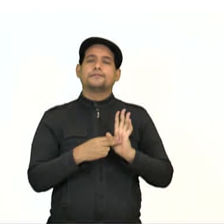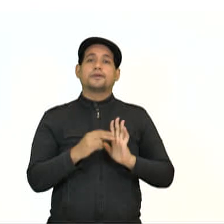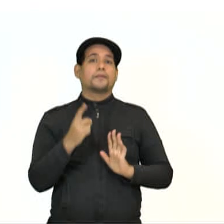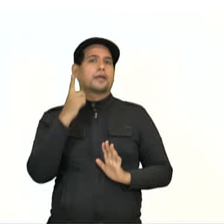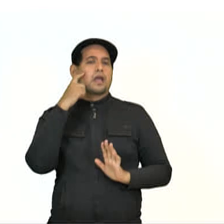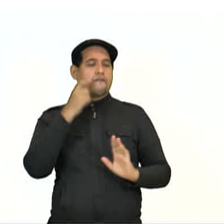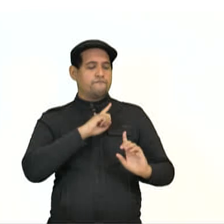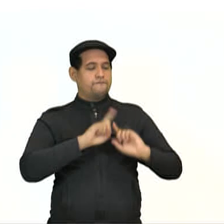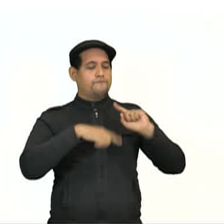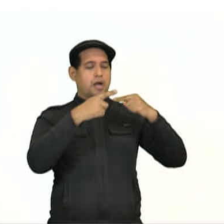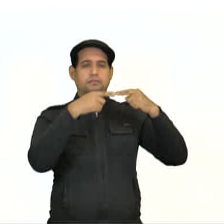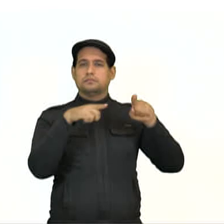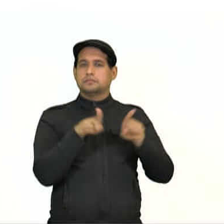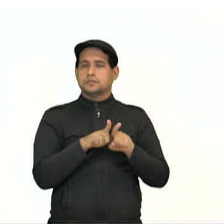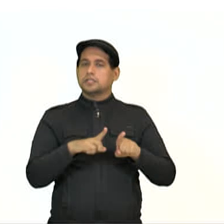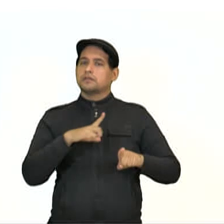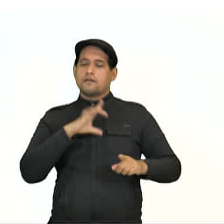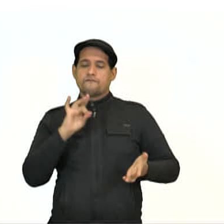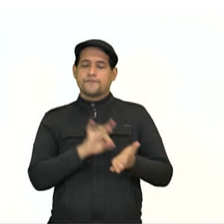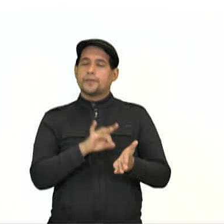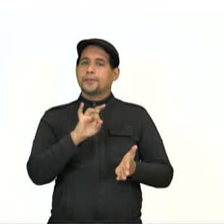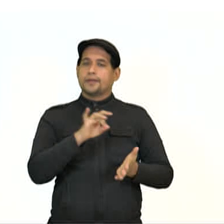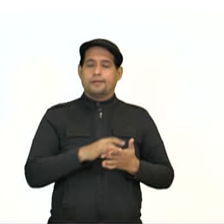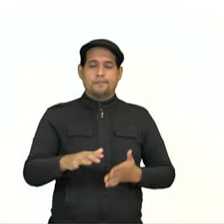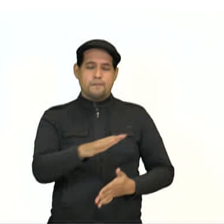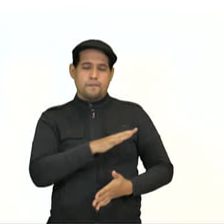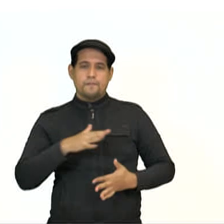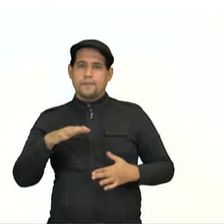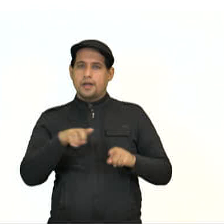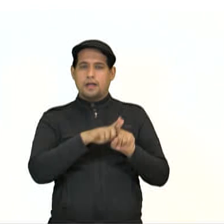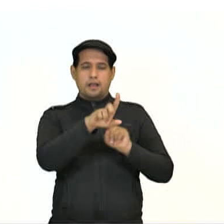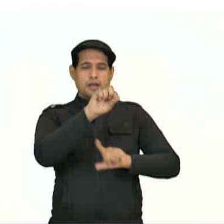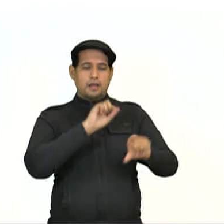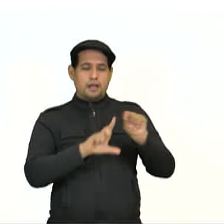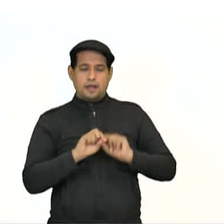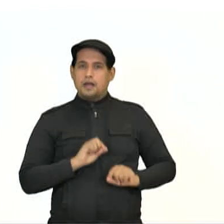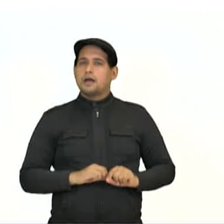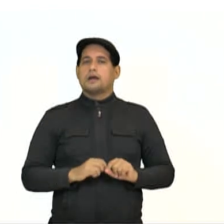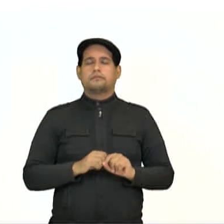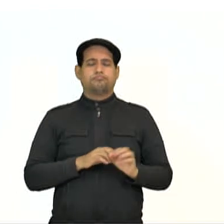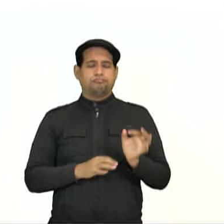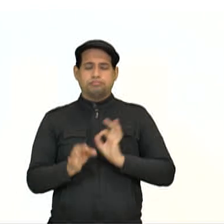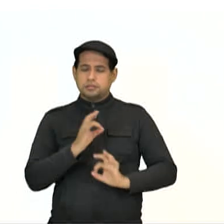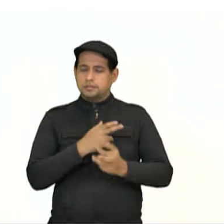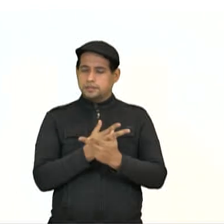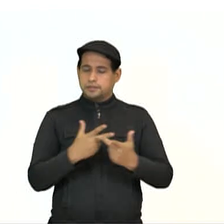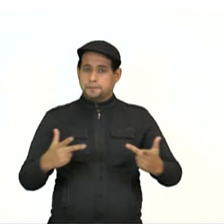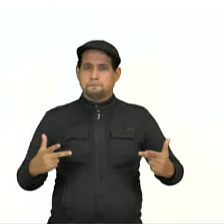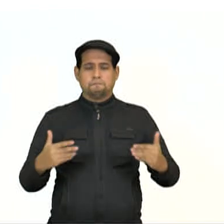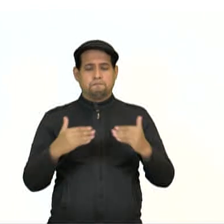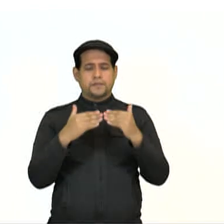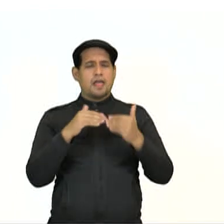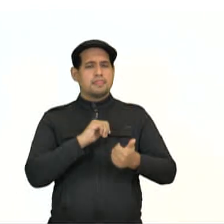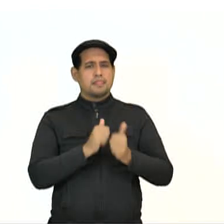mecanismo evolutivo que afirma que o meio ambiente seleciona os organismos mais aptos, mais adaptados